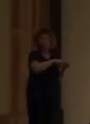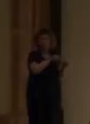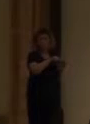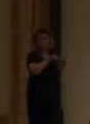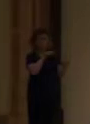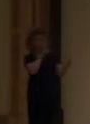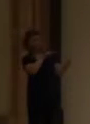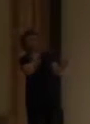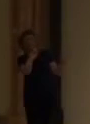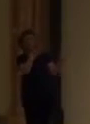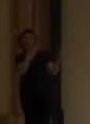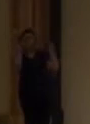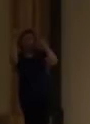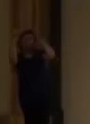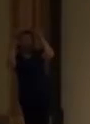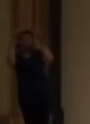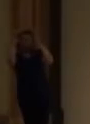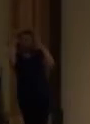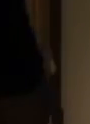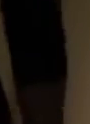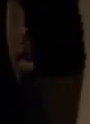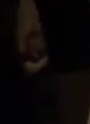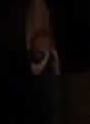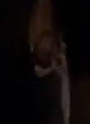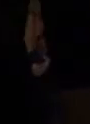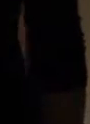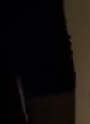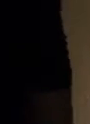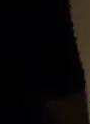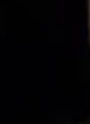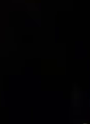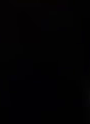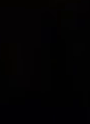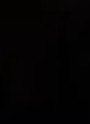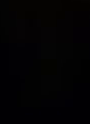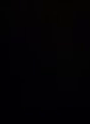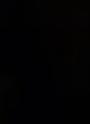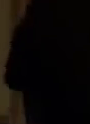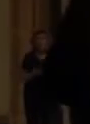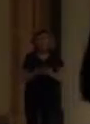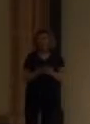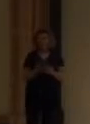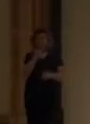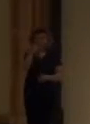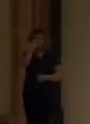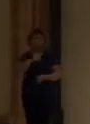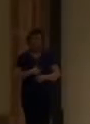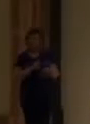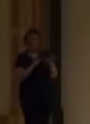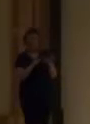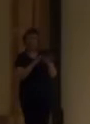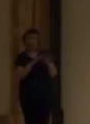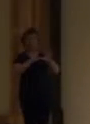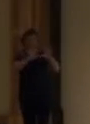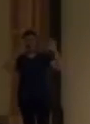humana. Mas, no resto, entender a humanidade como um todo, isso